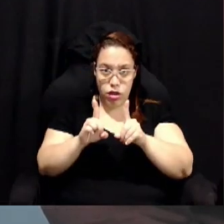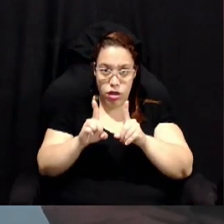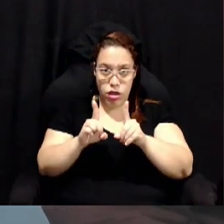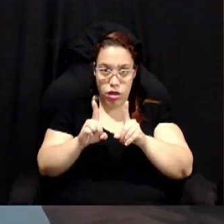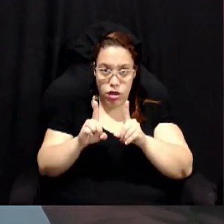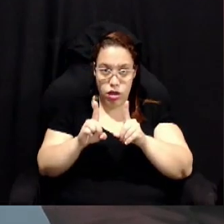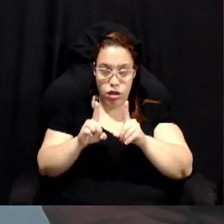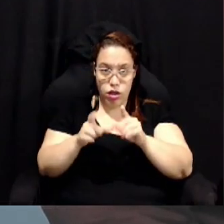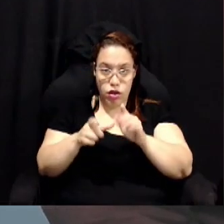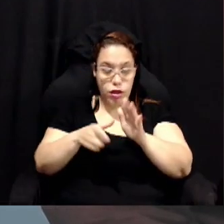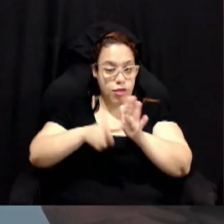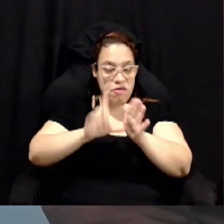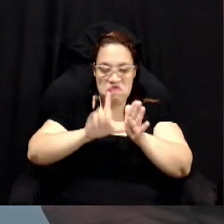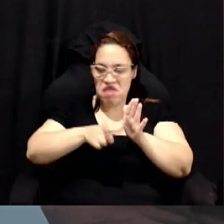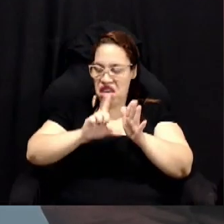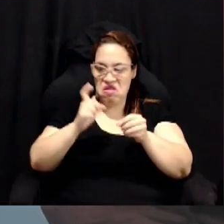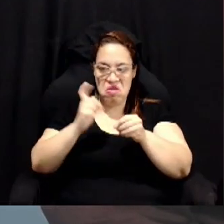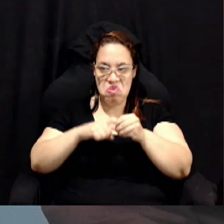irreversíveis,